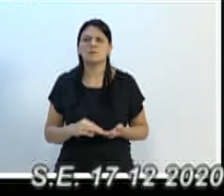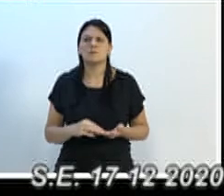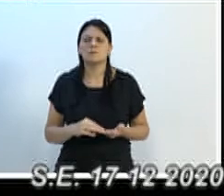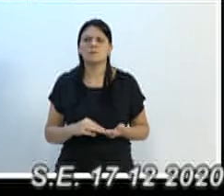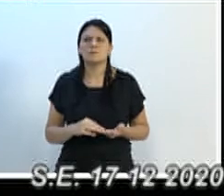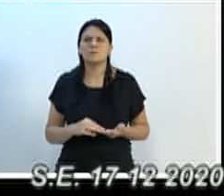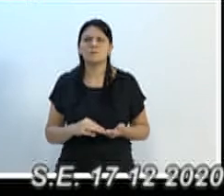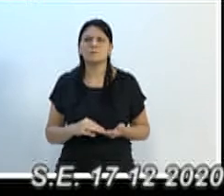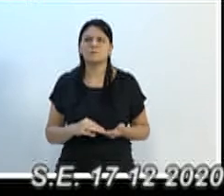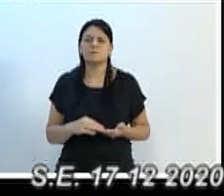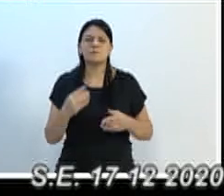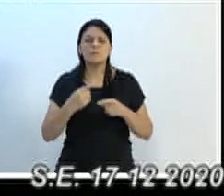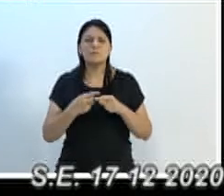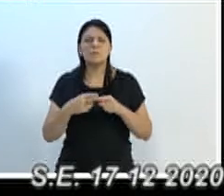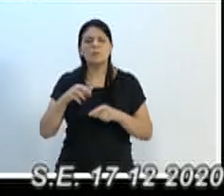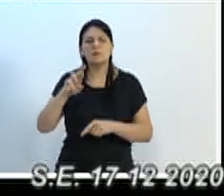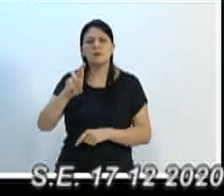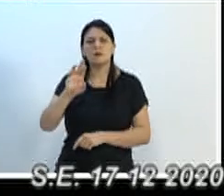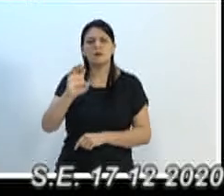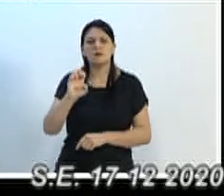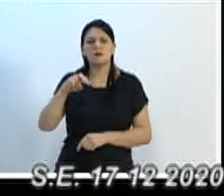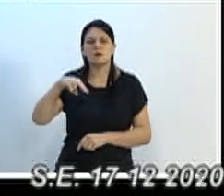vida e.